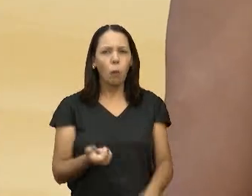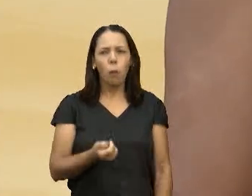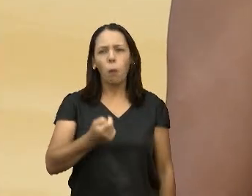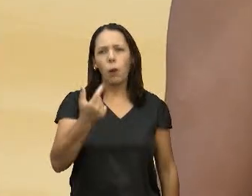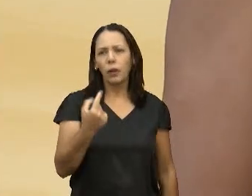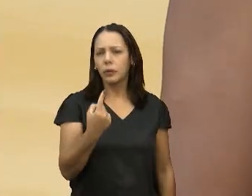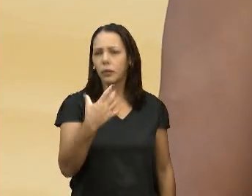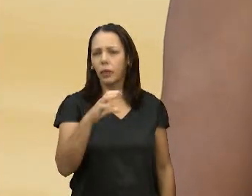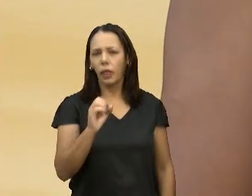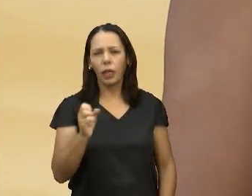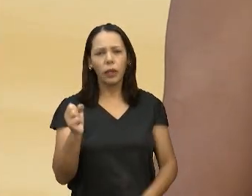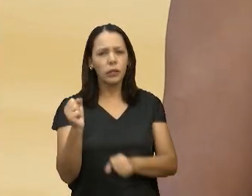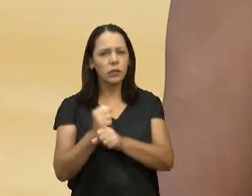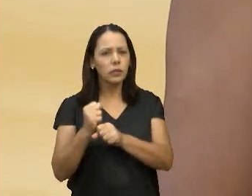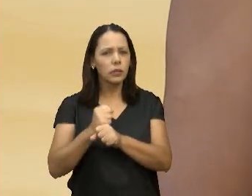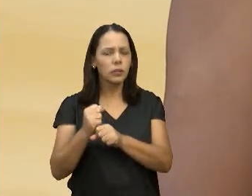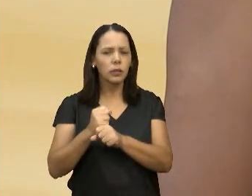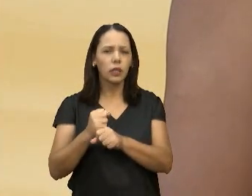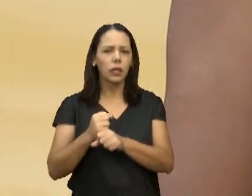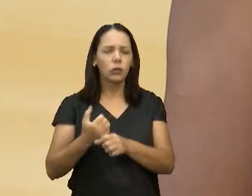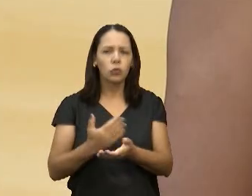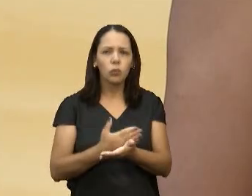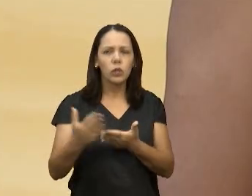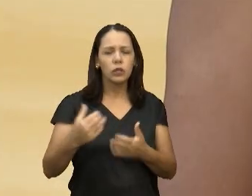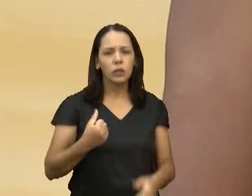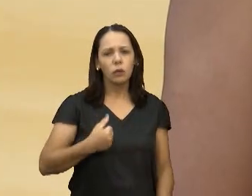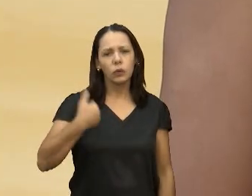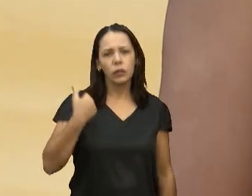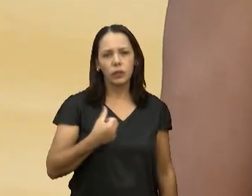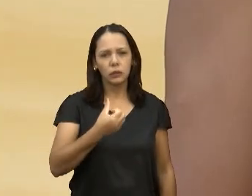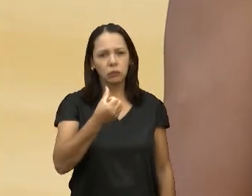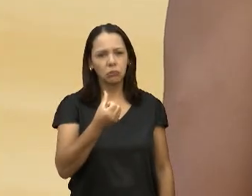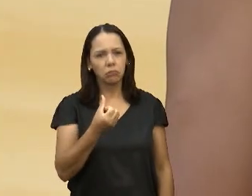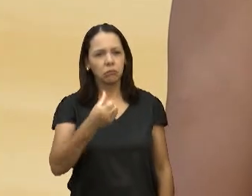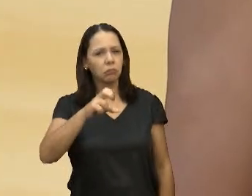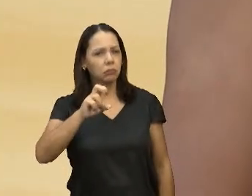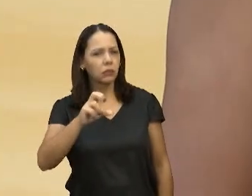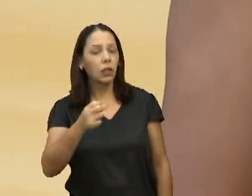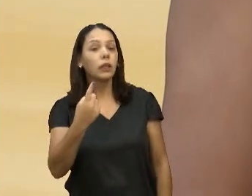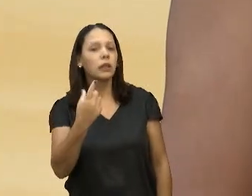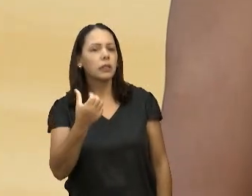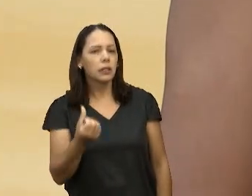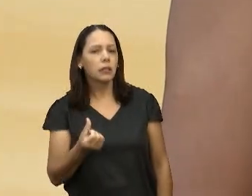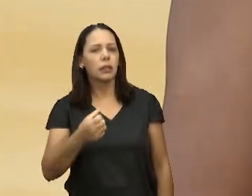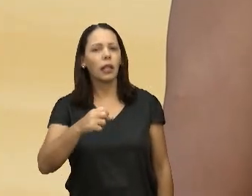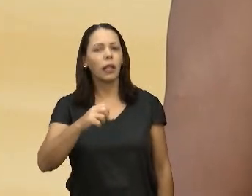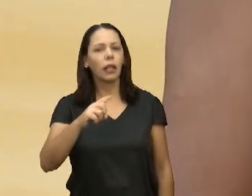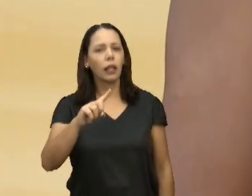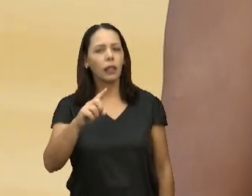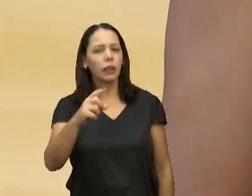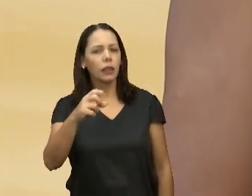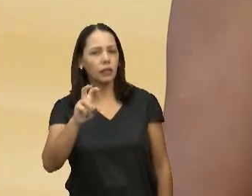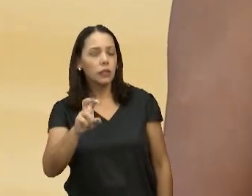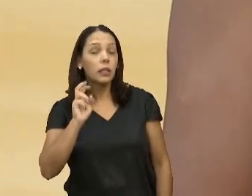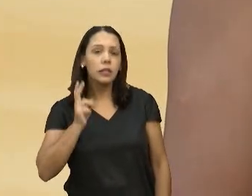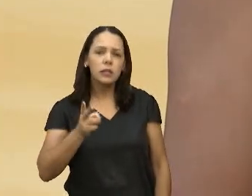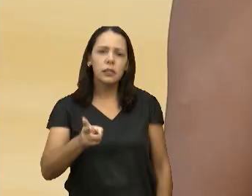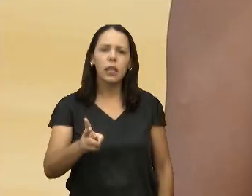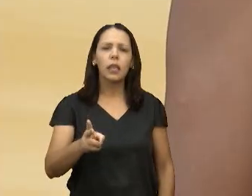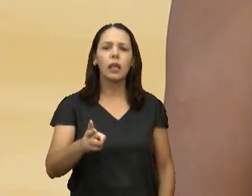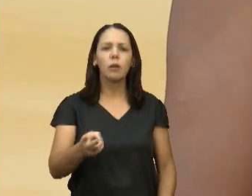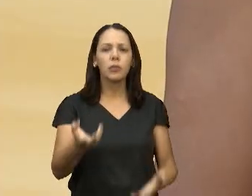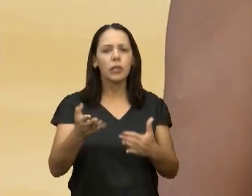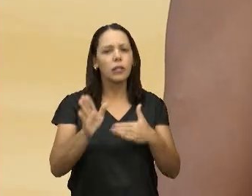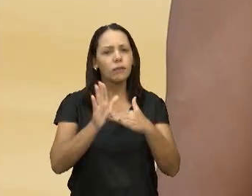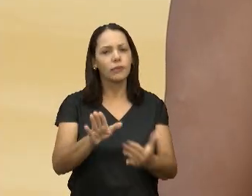Desde os meus 16, 15 anos ali que eu já escrevia, e sempre tentei contribuir para a cidade, né? Então, todos os meus livros eu falo